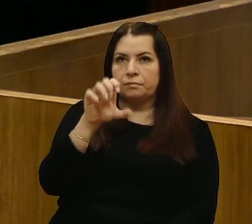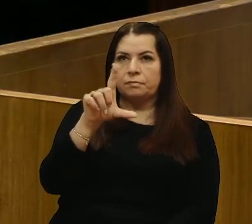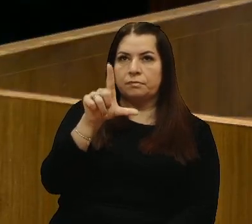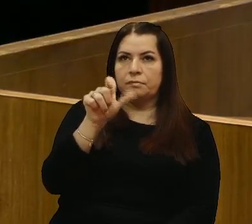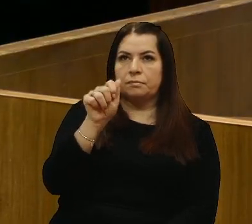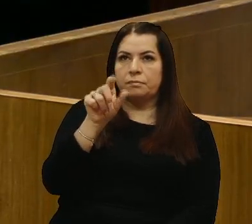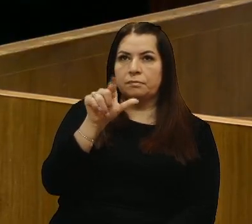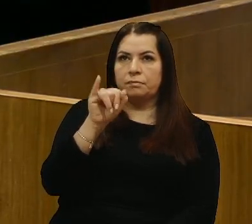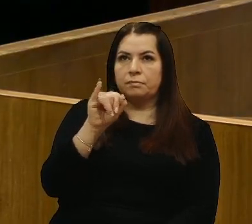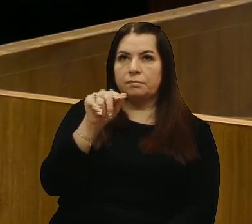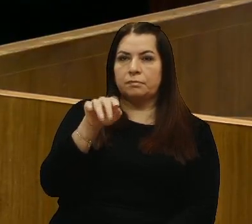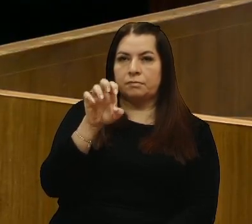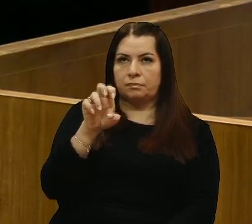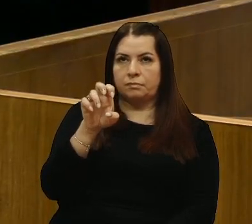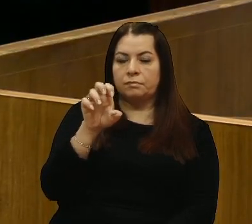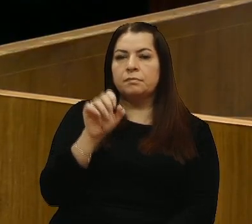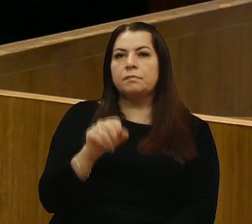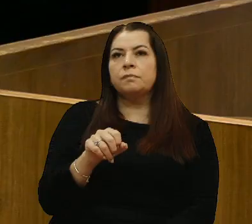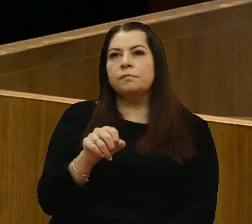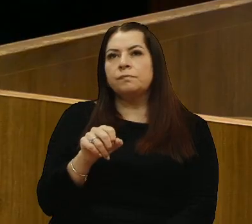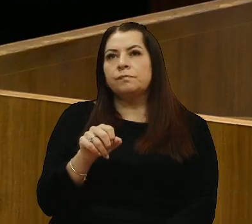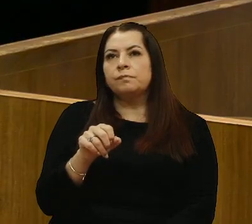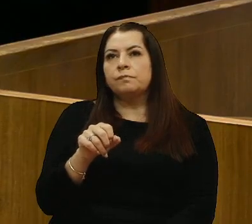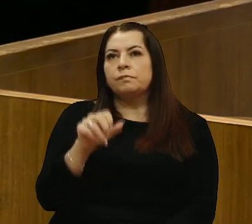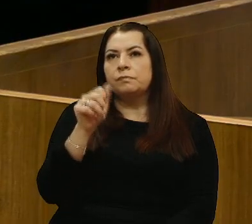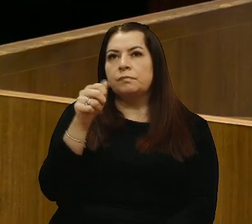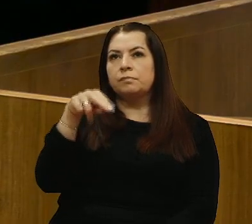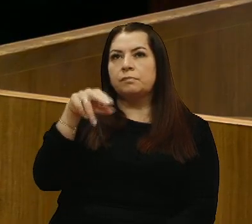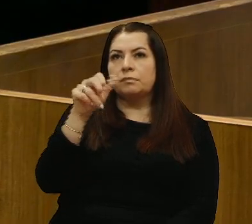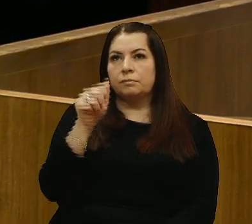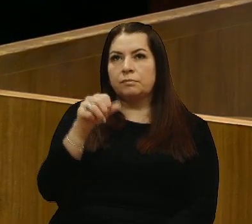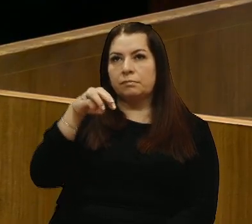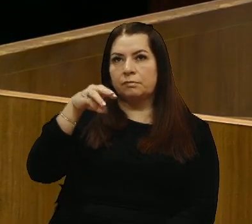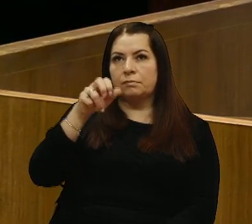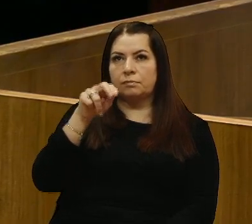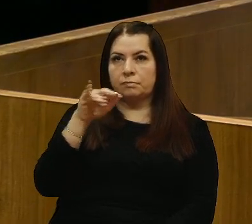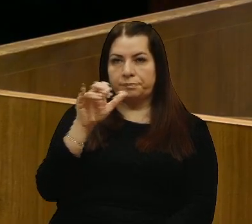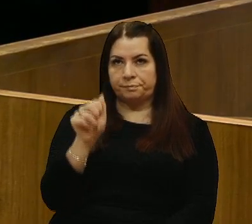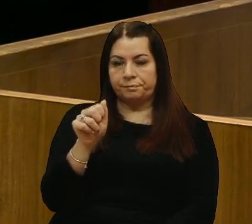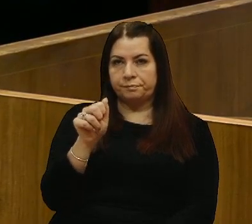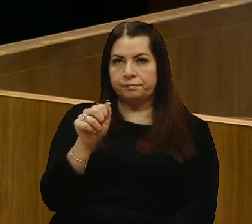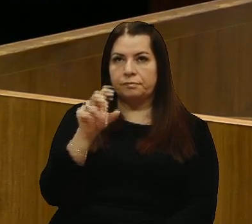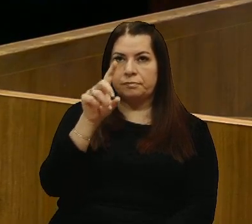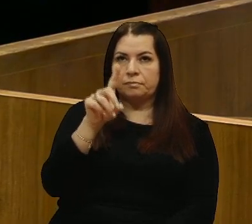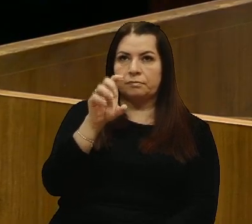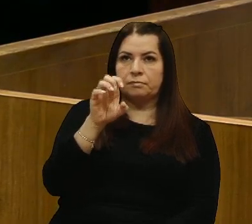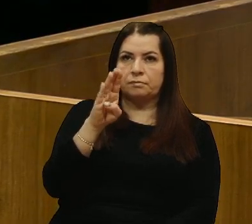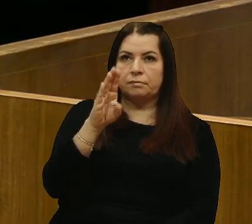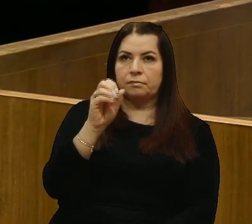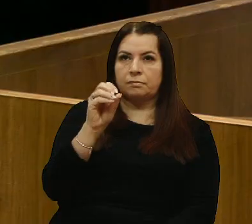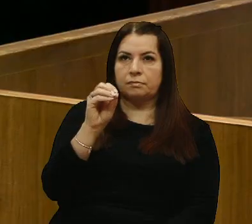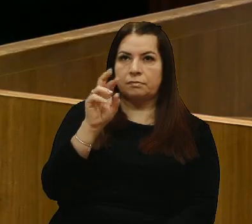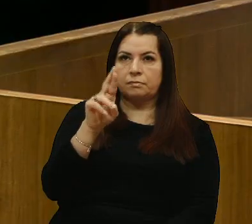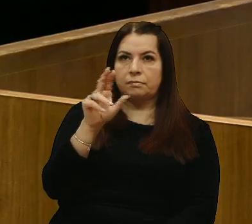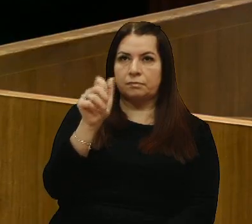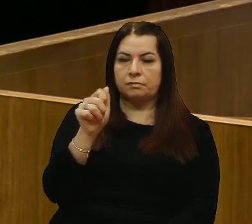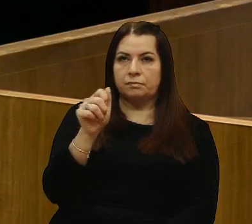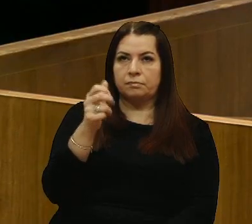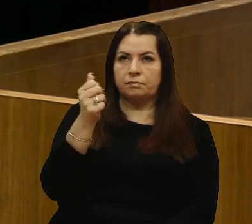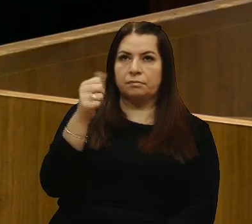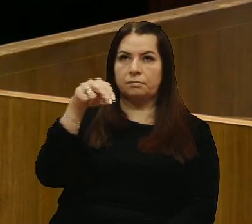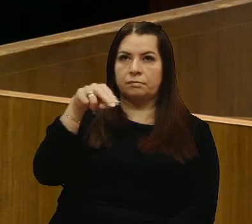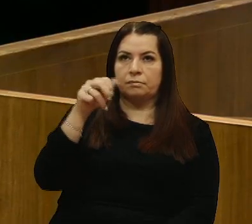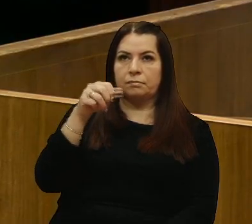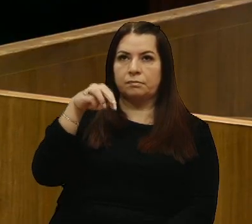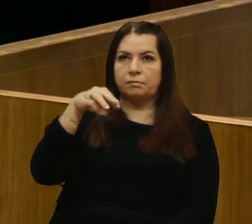Elaine Figueiredo Lacerda, Ana Maria da Silva, Débora Goulart, Ana